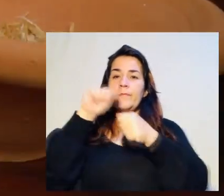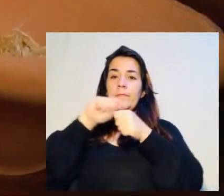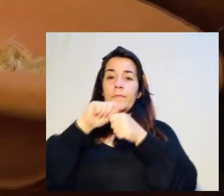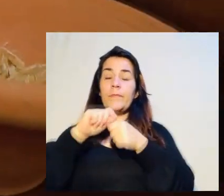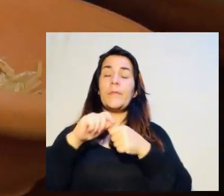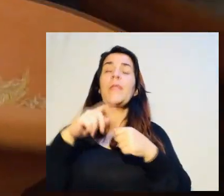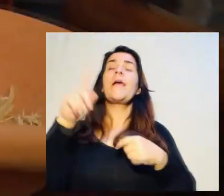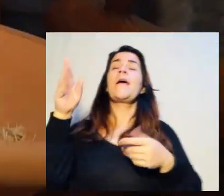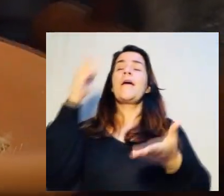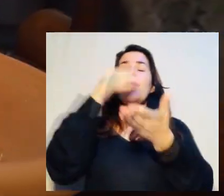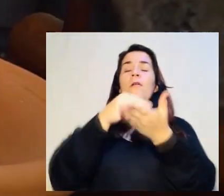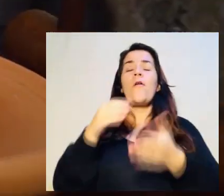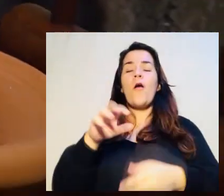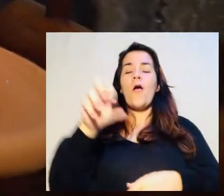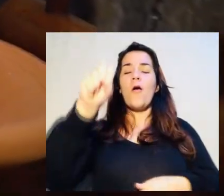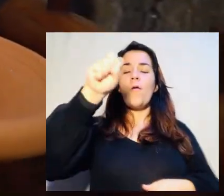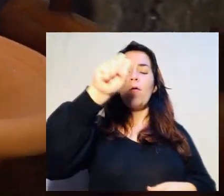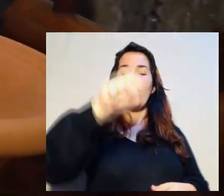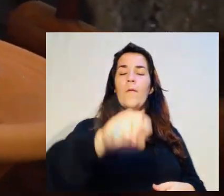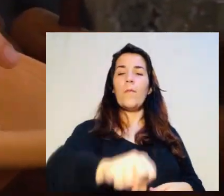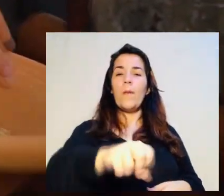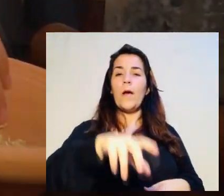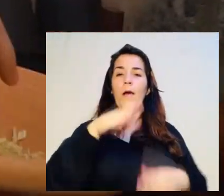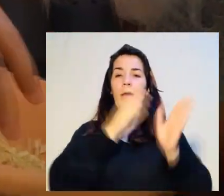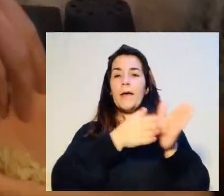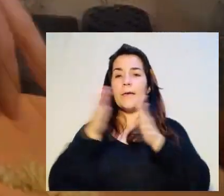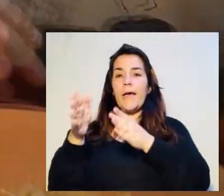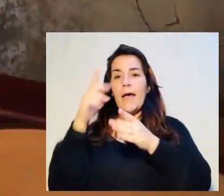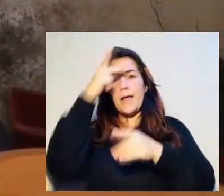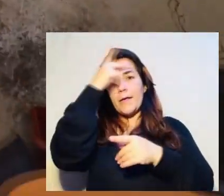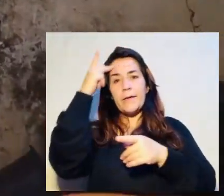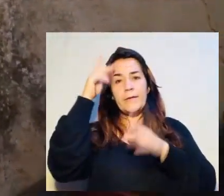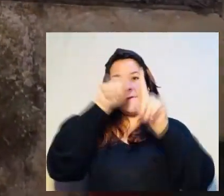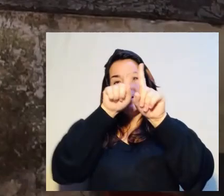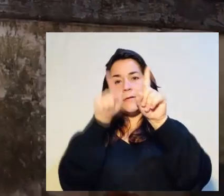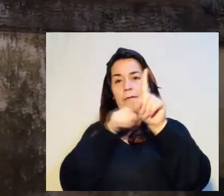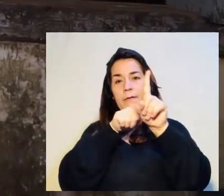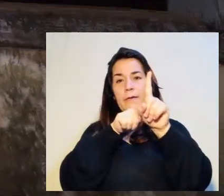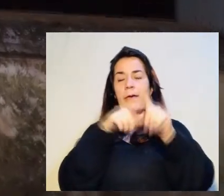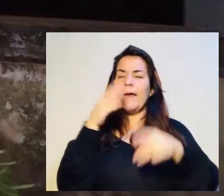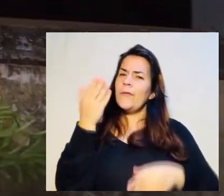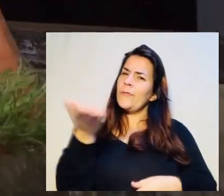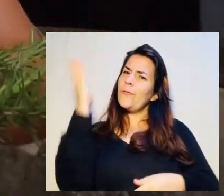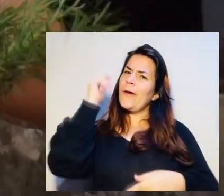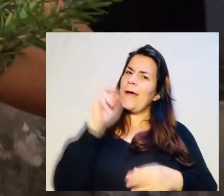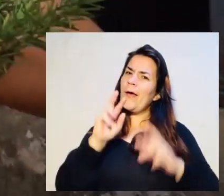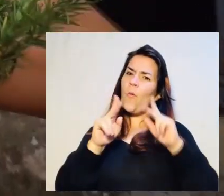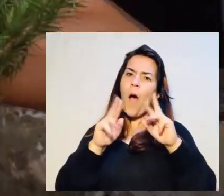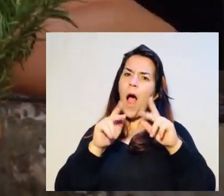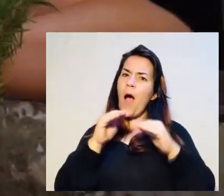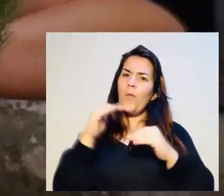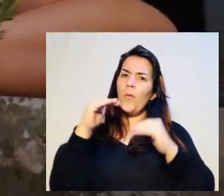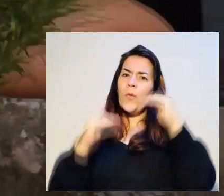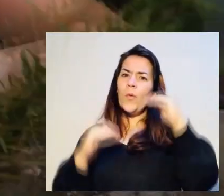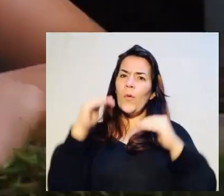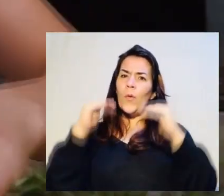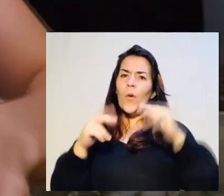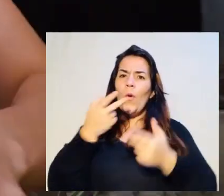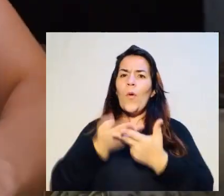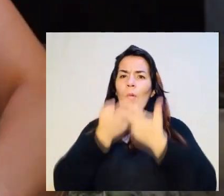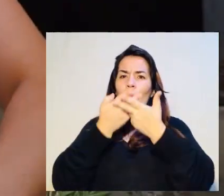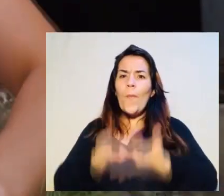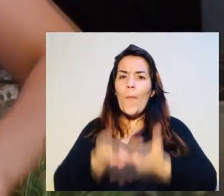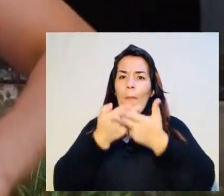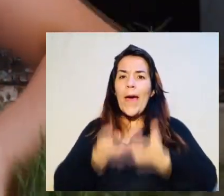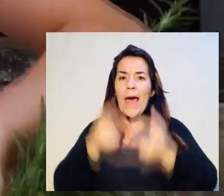punhado. E a gente foi lá e colocou na balança quanto tinha o punhado de cada gestante. E não é que